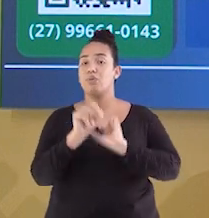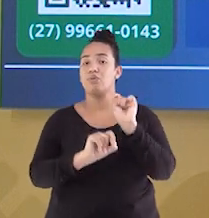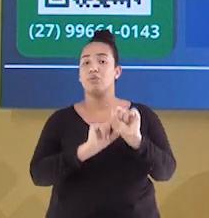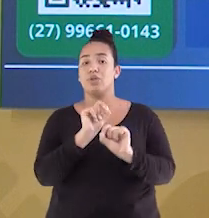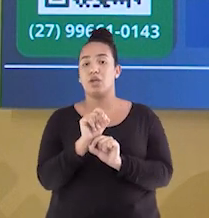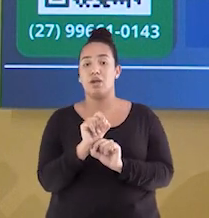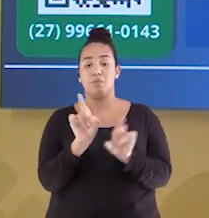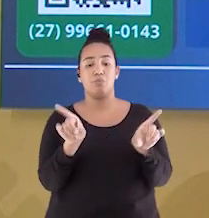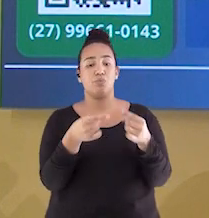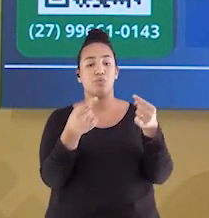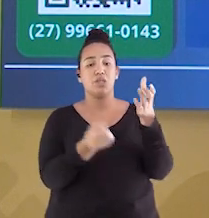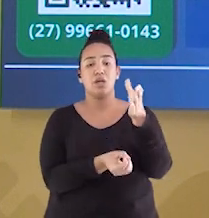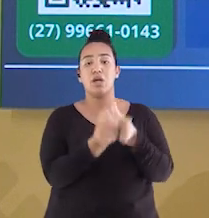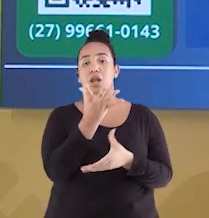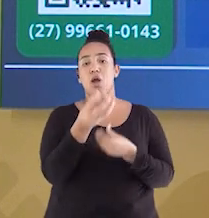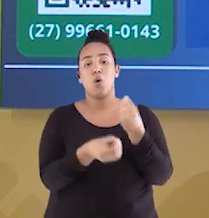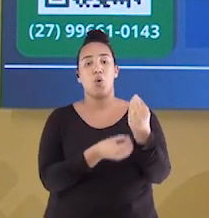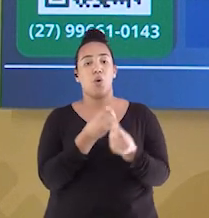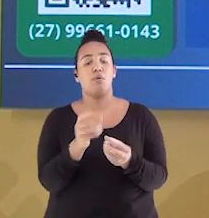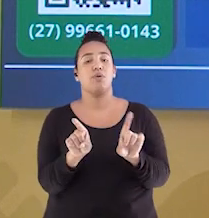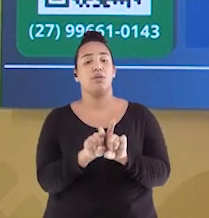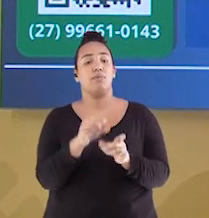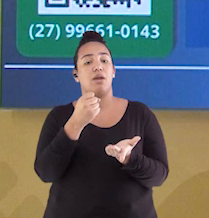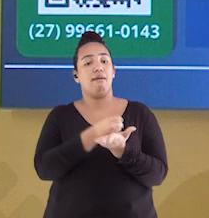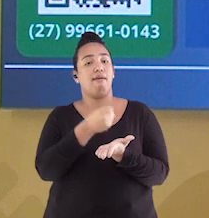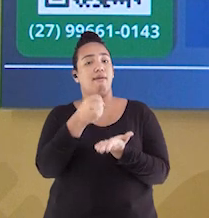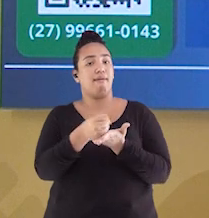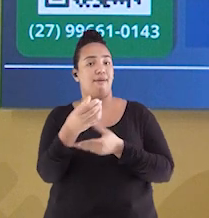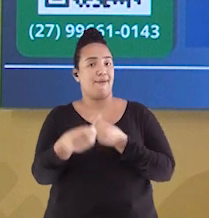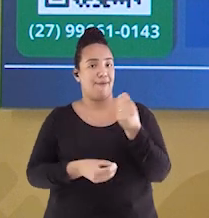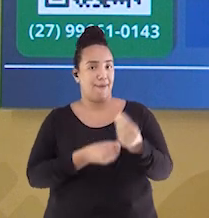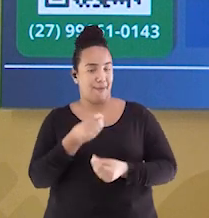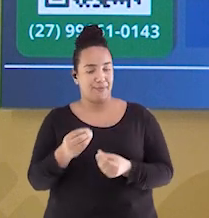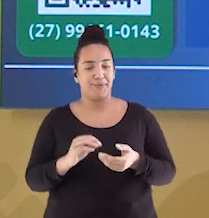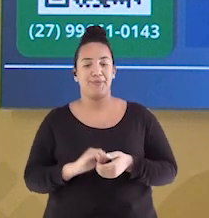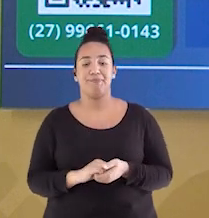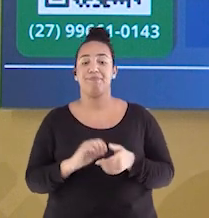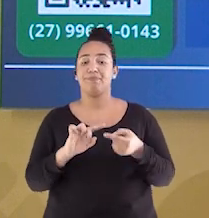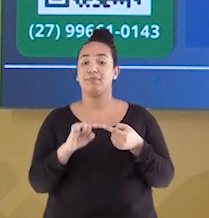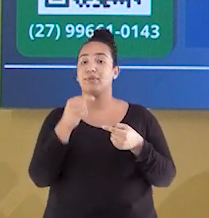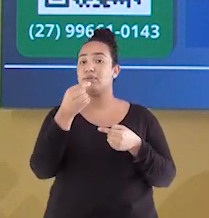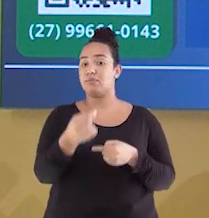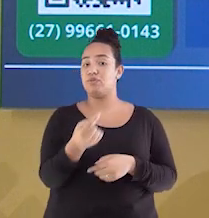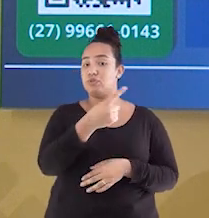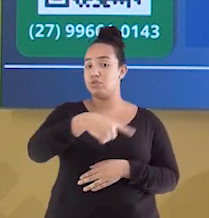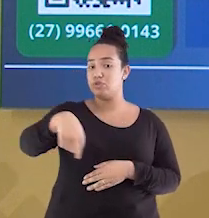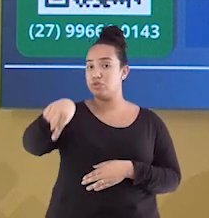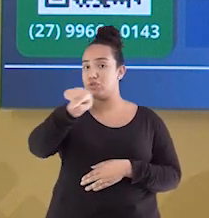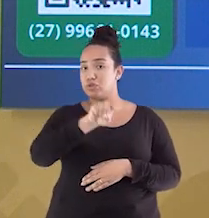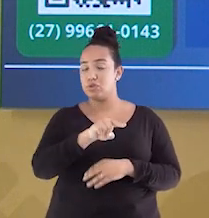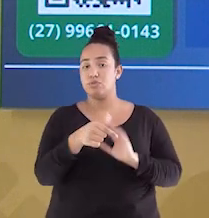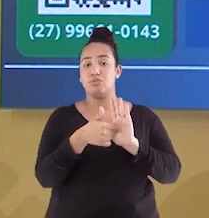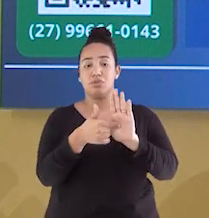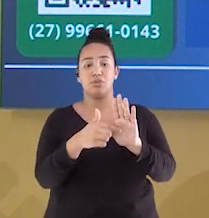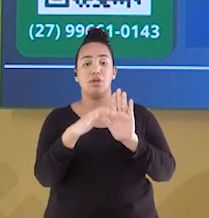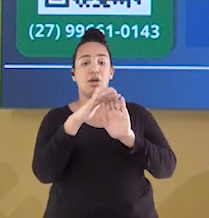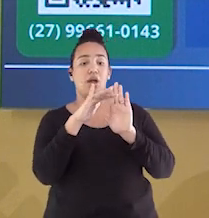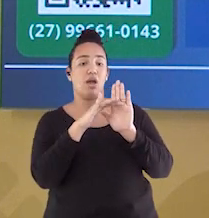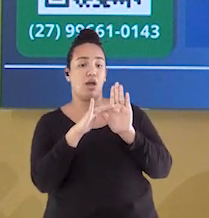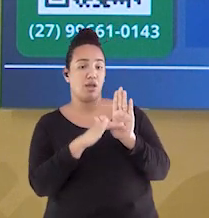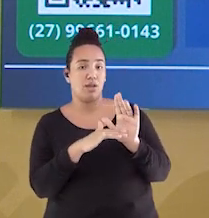e as formas de registro mais comuns. Logo depois, nós começamos a falar das etapas de composição,